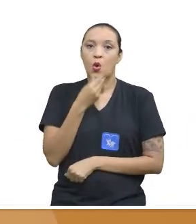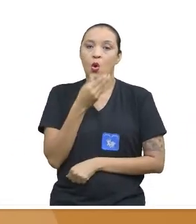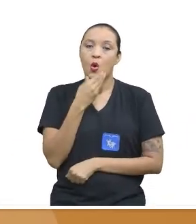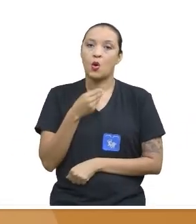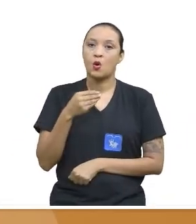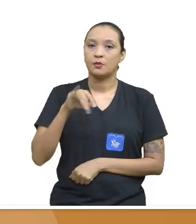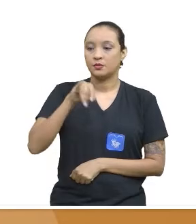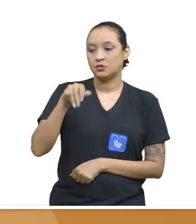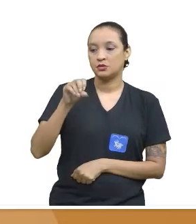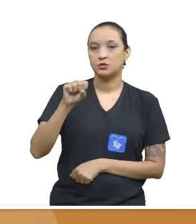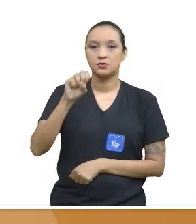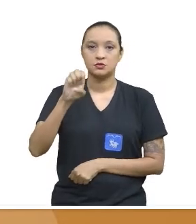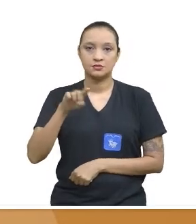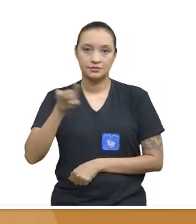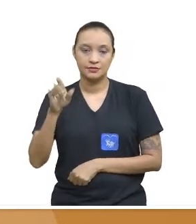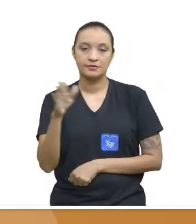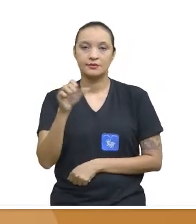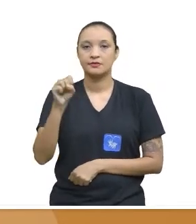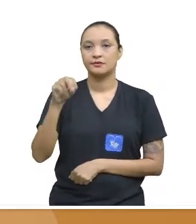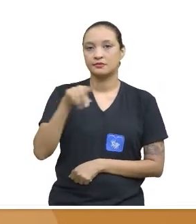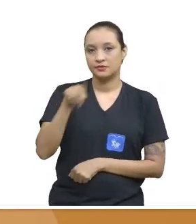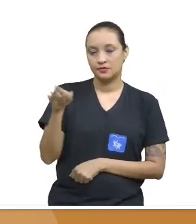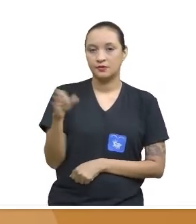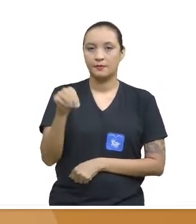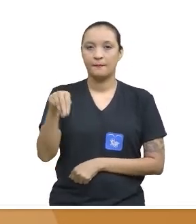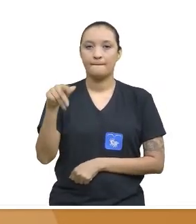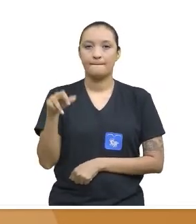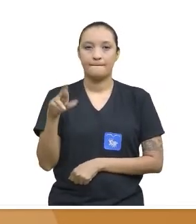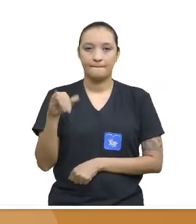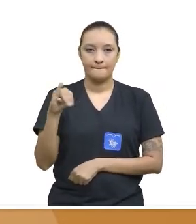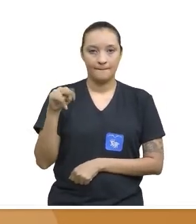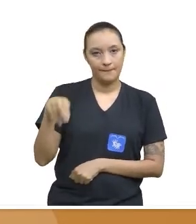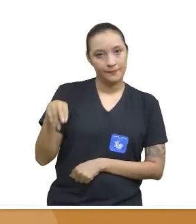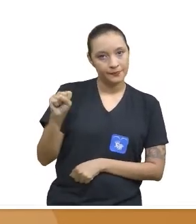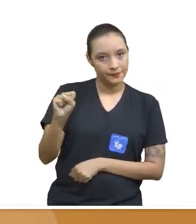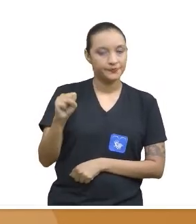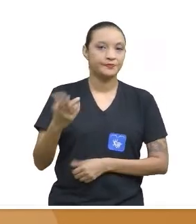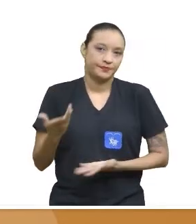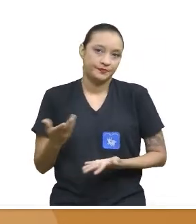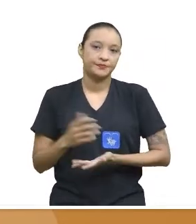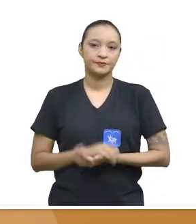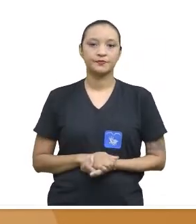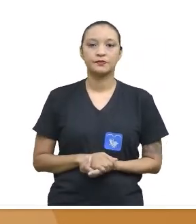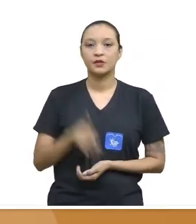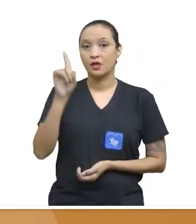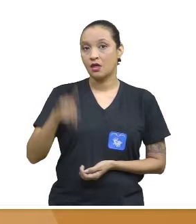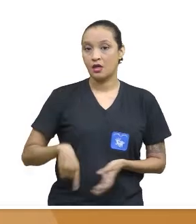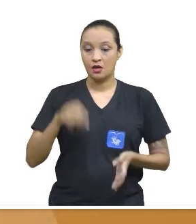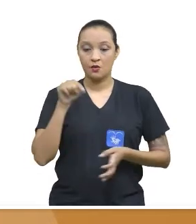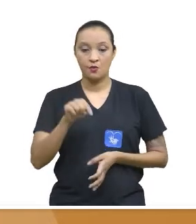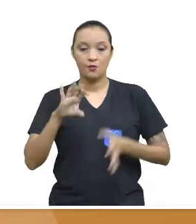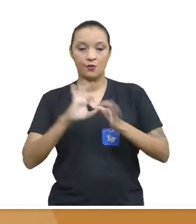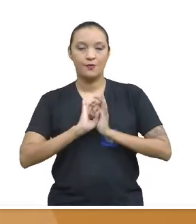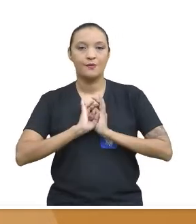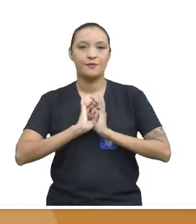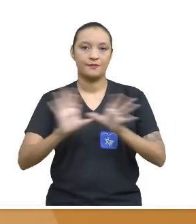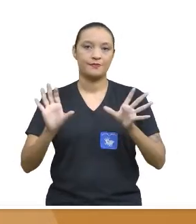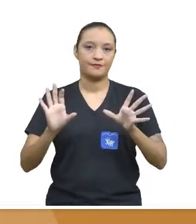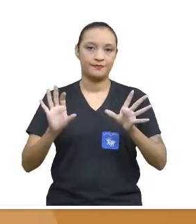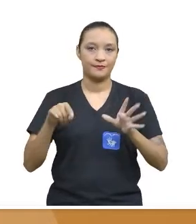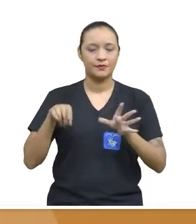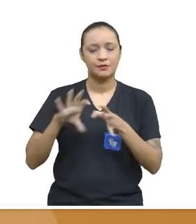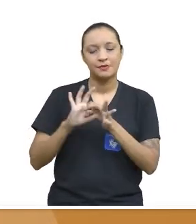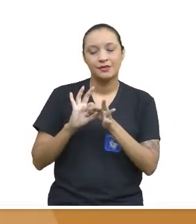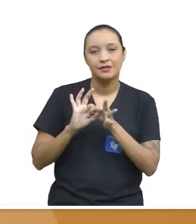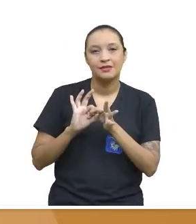vai ter aí uma ideia de bolivarianismo que é de libertação, de libertar